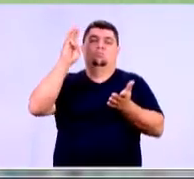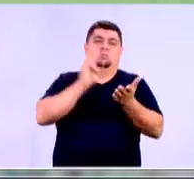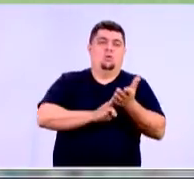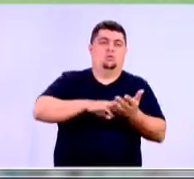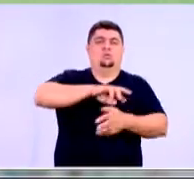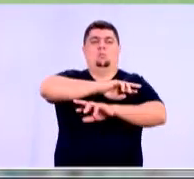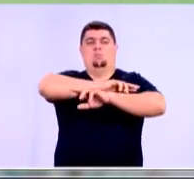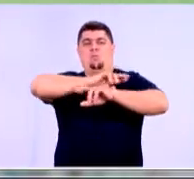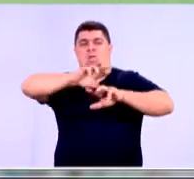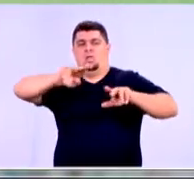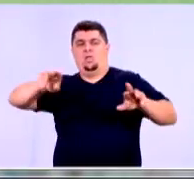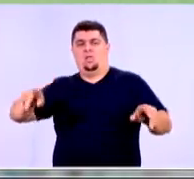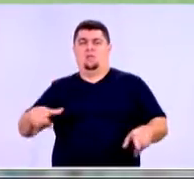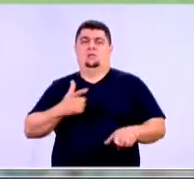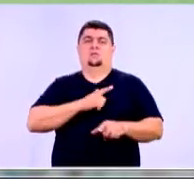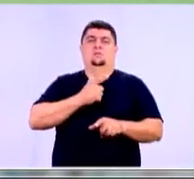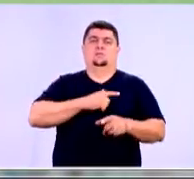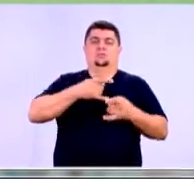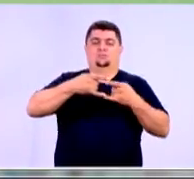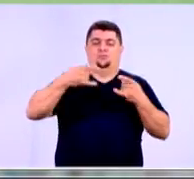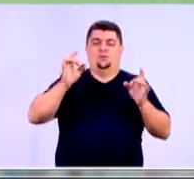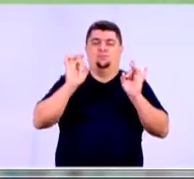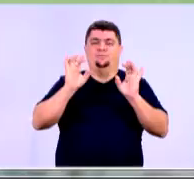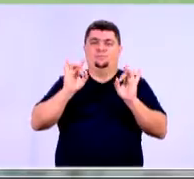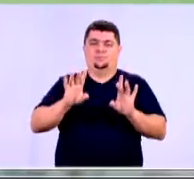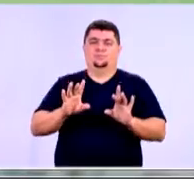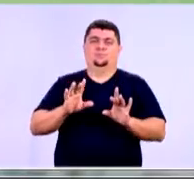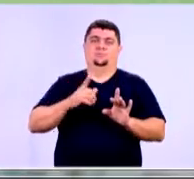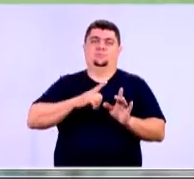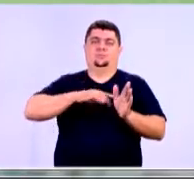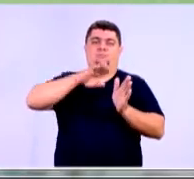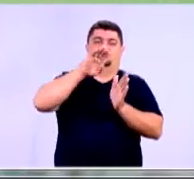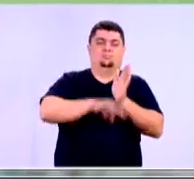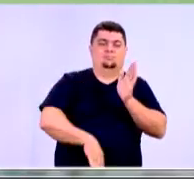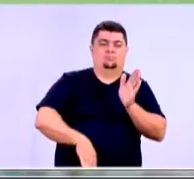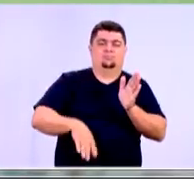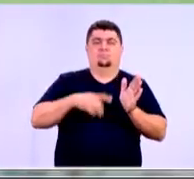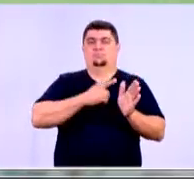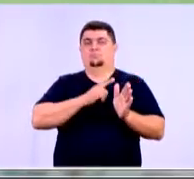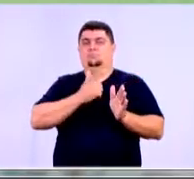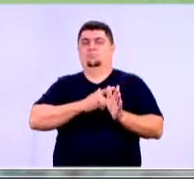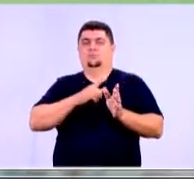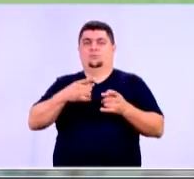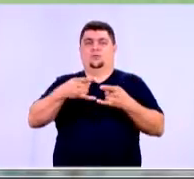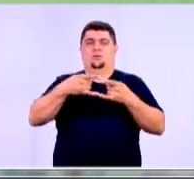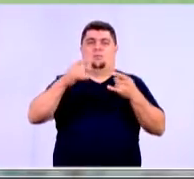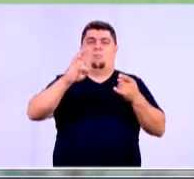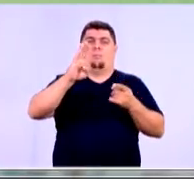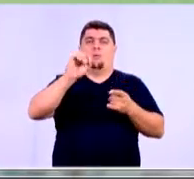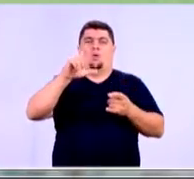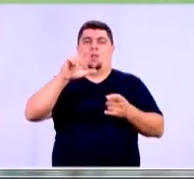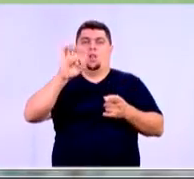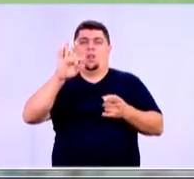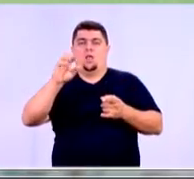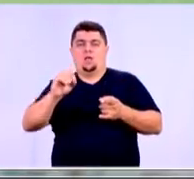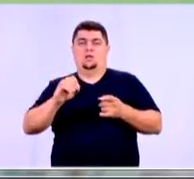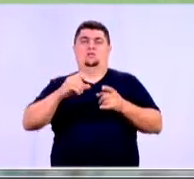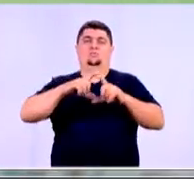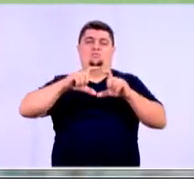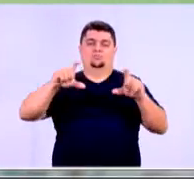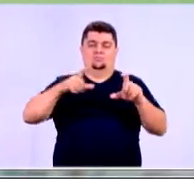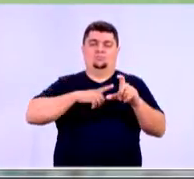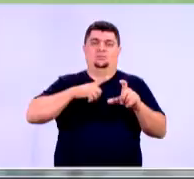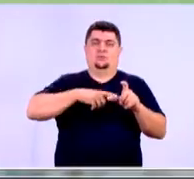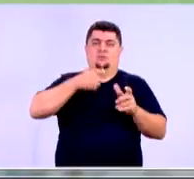fornecedores e juros pela utilização de cheque especial, desconto de cheques e duplicatas que não ocorreriam caso seus